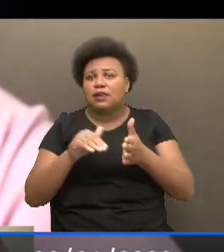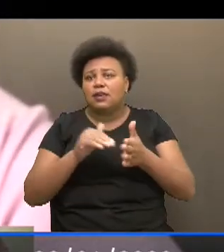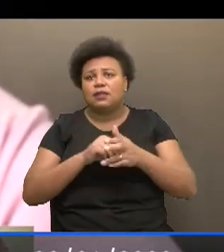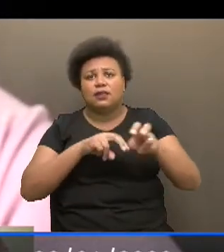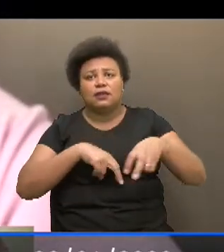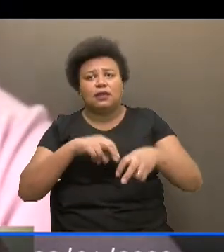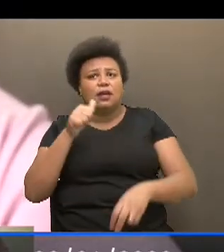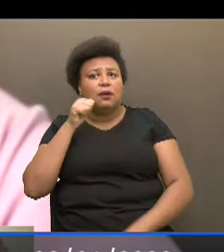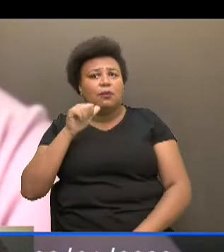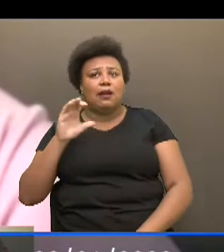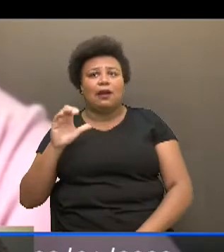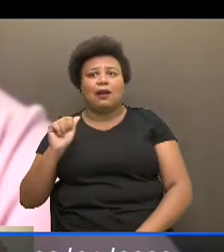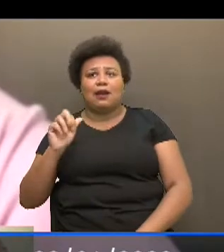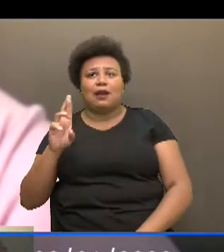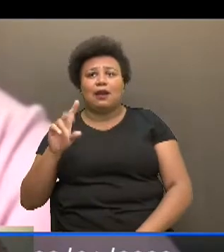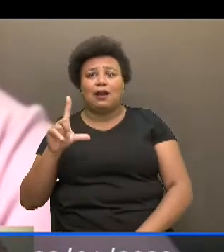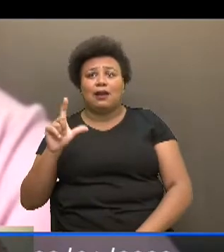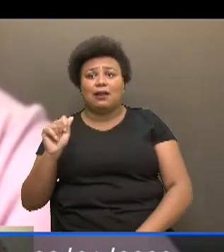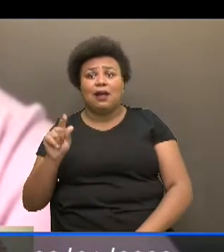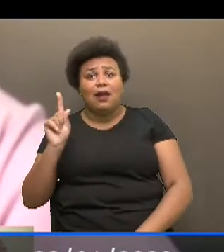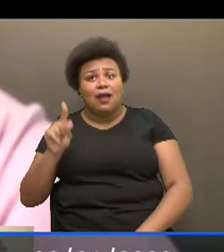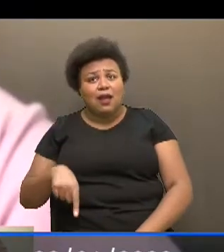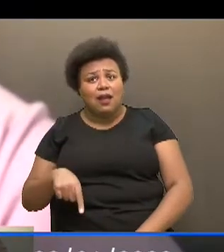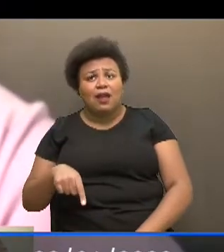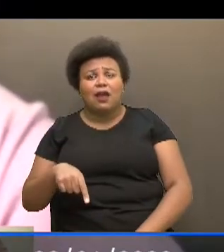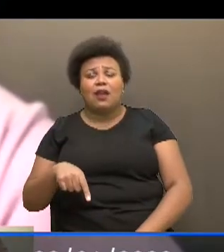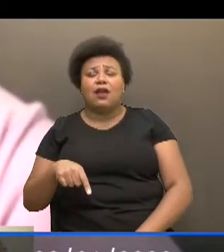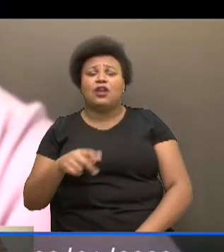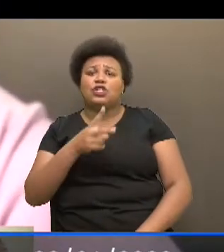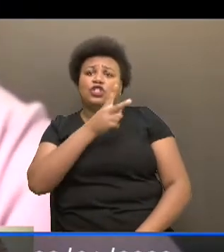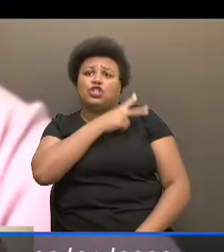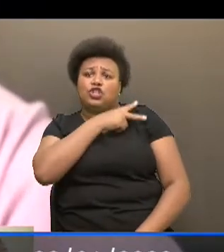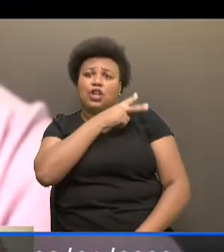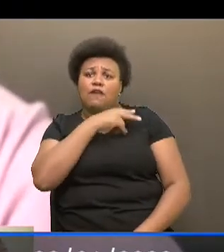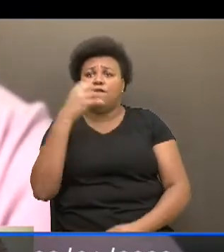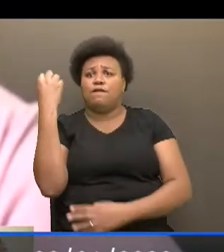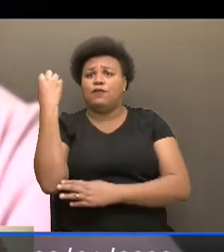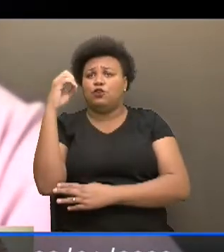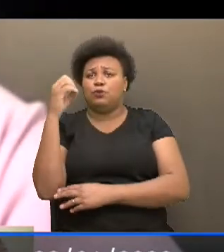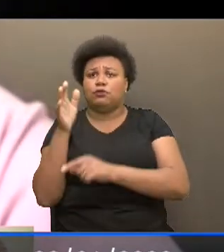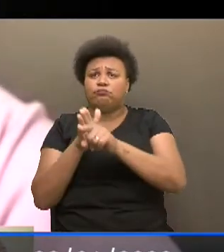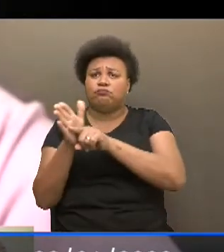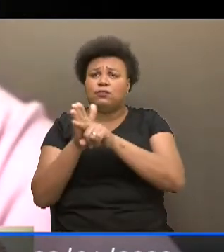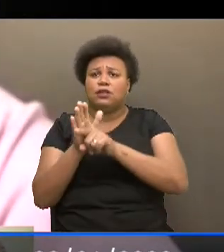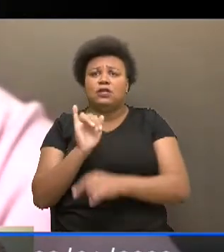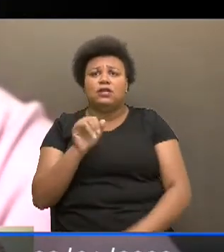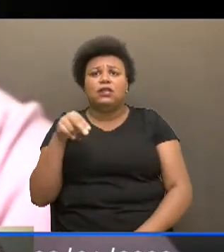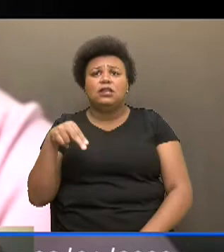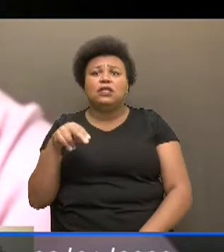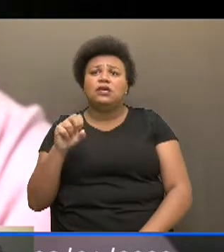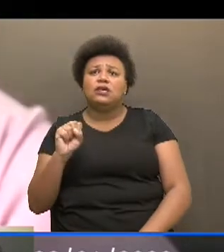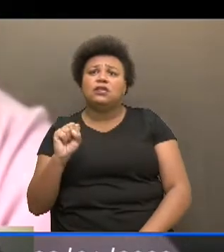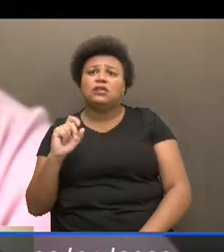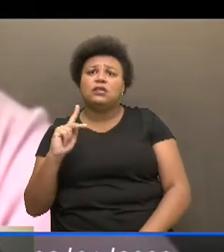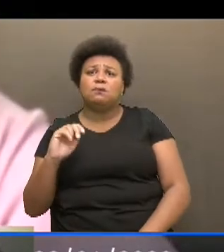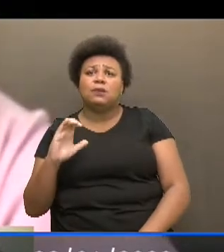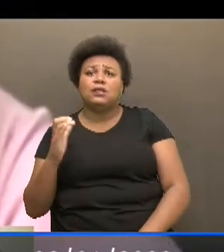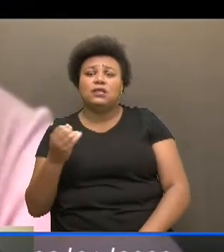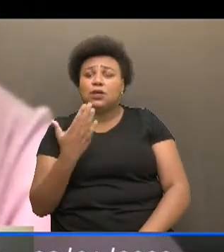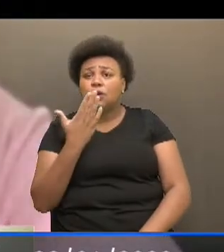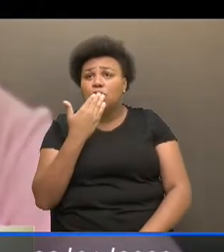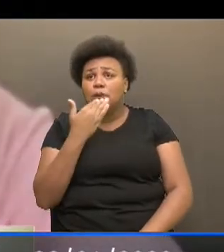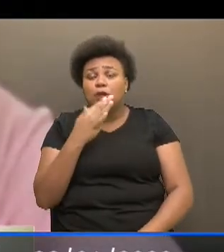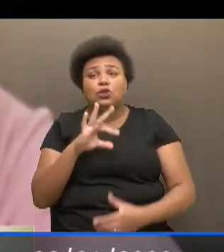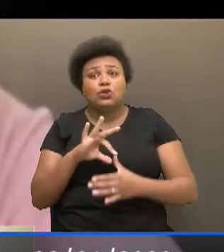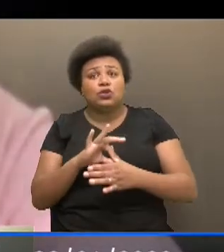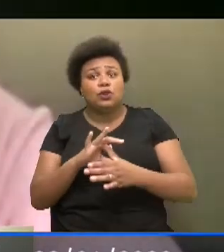Carla Pivato, que é a nossa chefe do DIPOA, que é a de inspeção de alimentos de origem animal, e